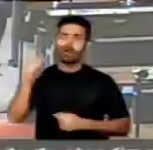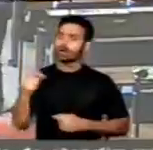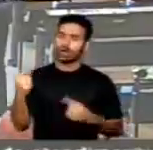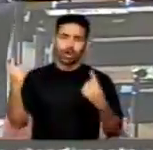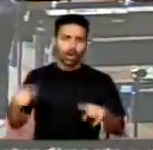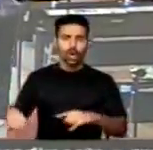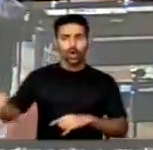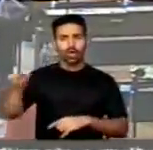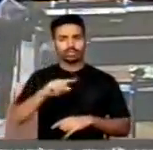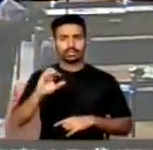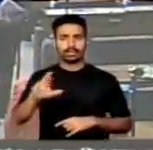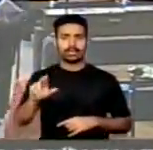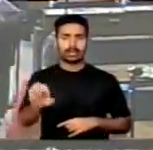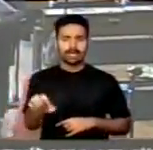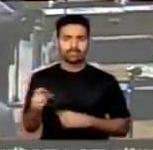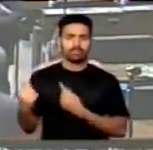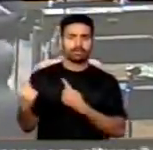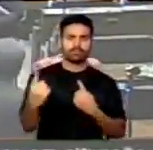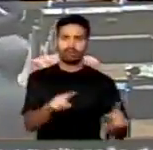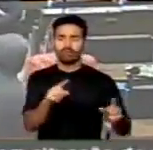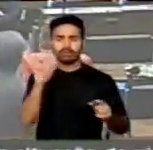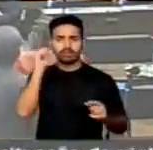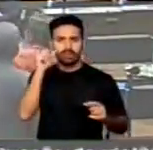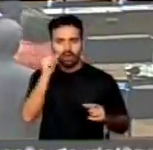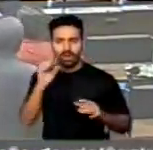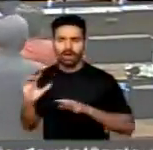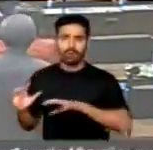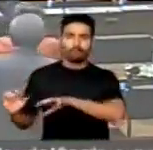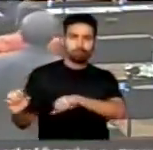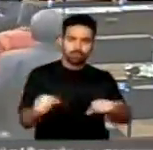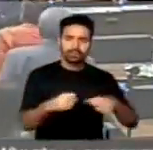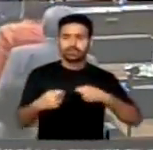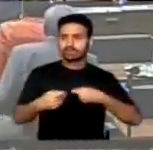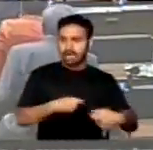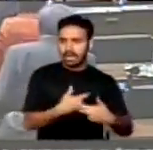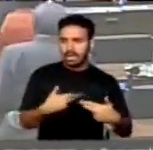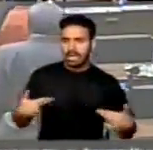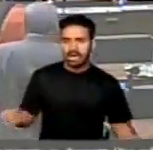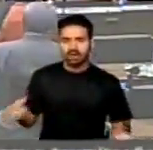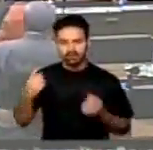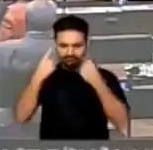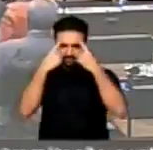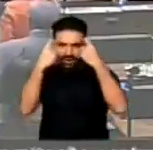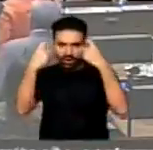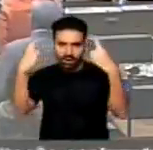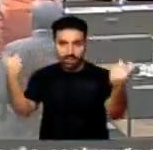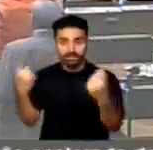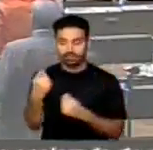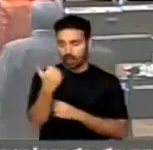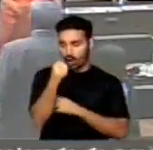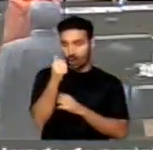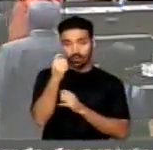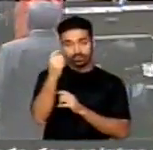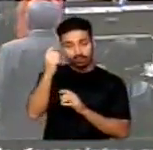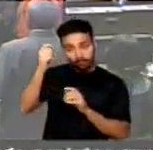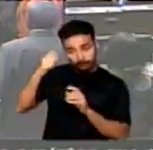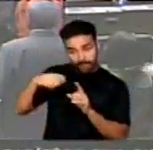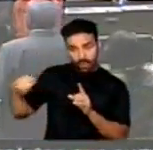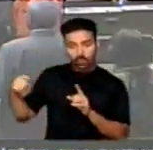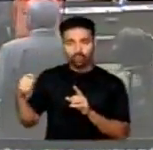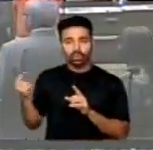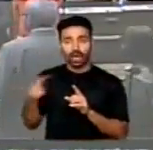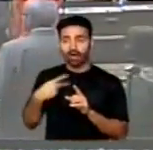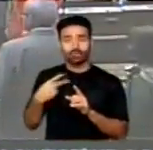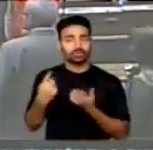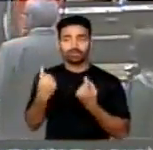se cometem contra as mulheres, abuso sexual, violência a cada 11 minutos, presidente. A palavra, deputada Luiz Erundina.